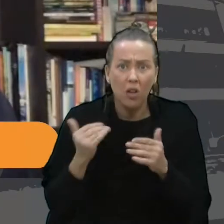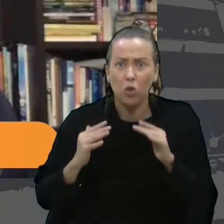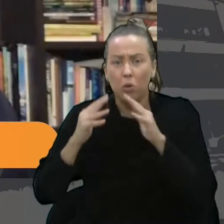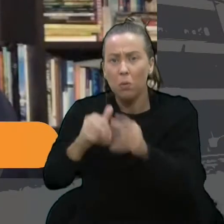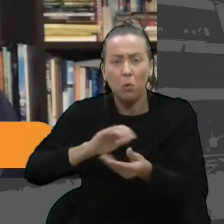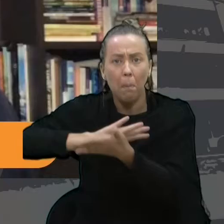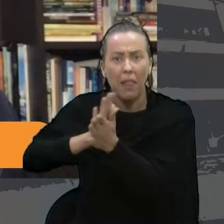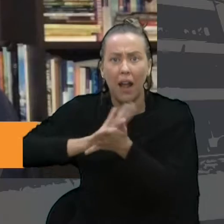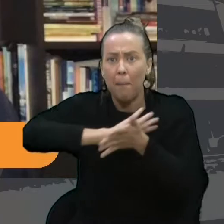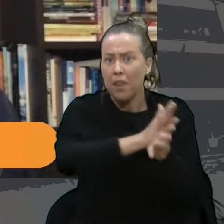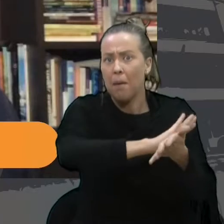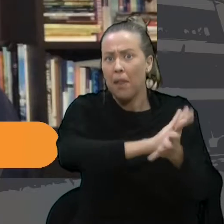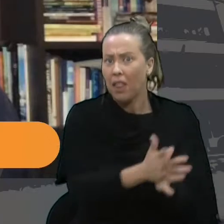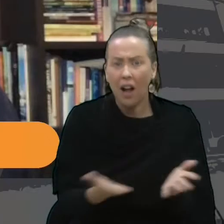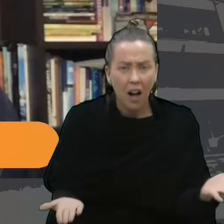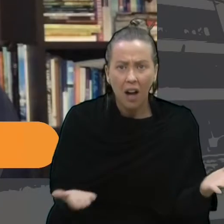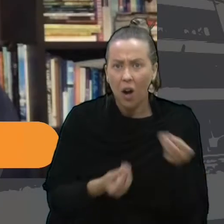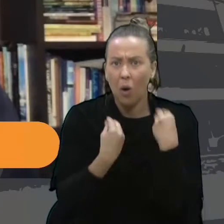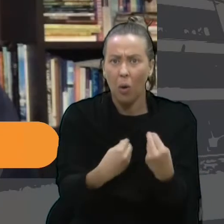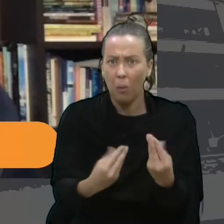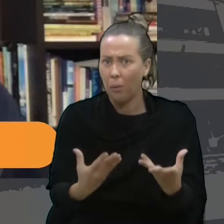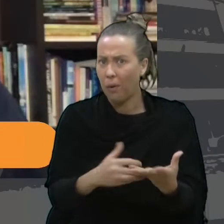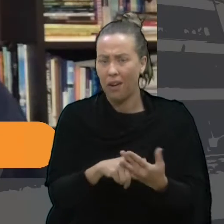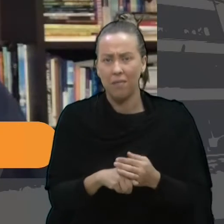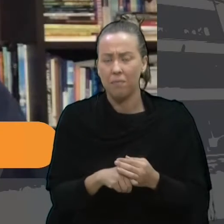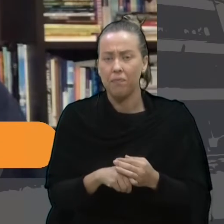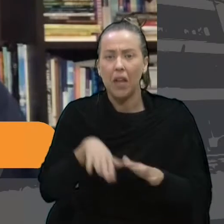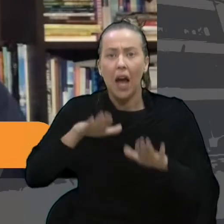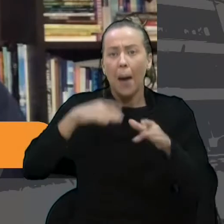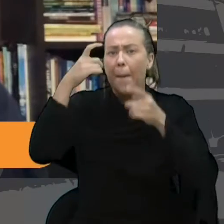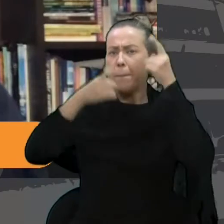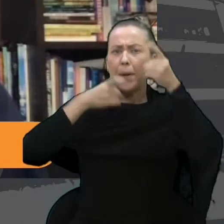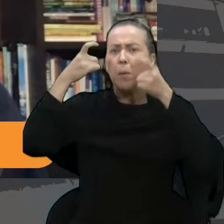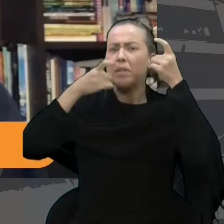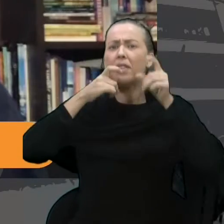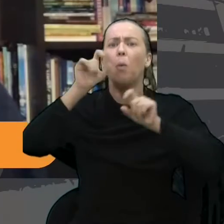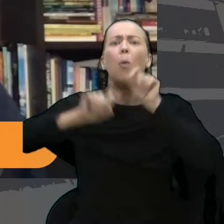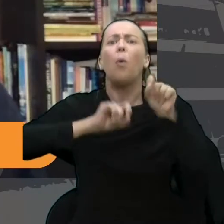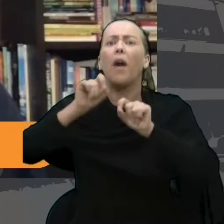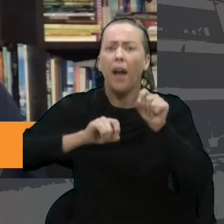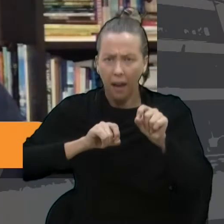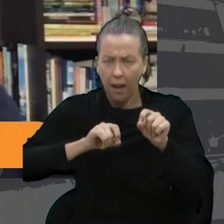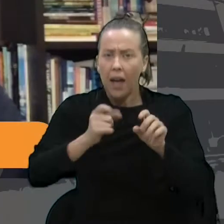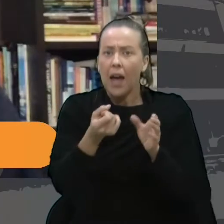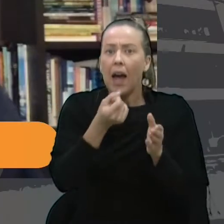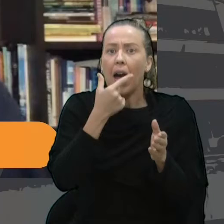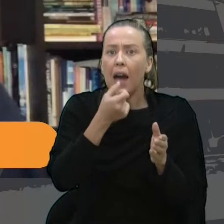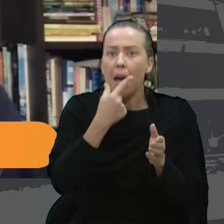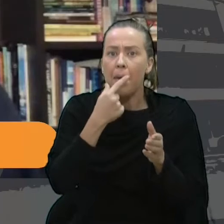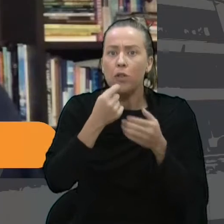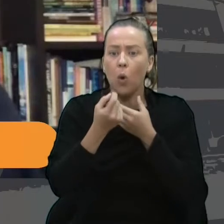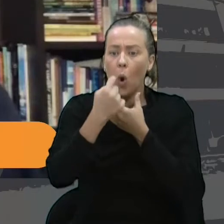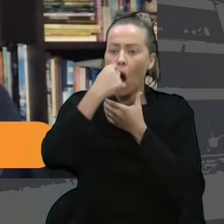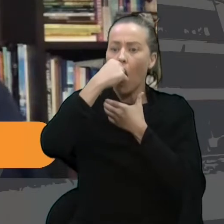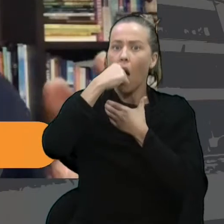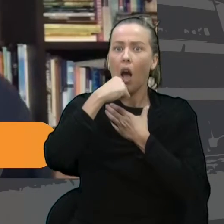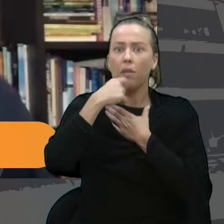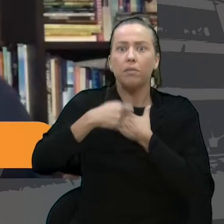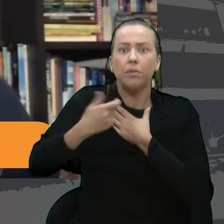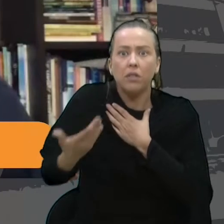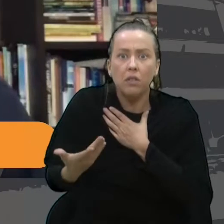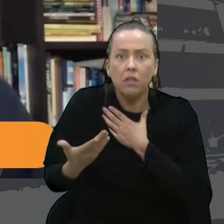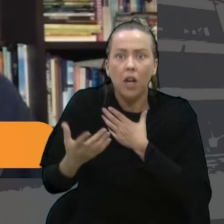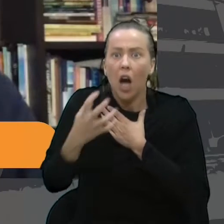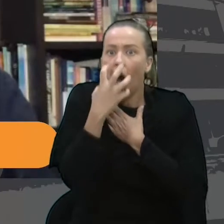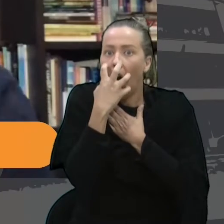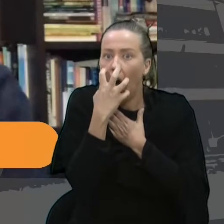qualquer maneira, né? E a preocupação é sobre os remédios para intubação.